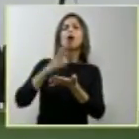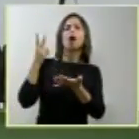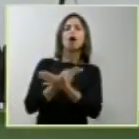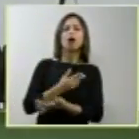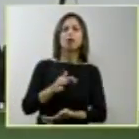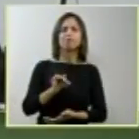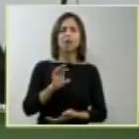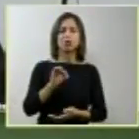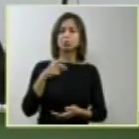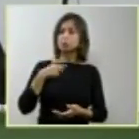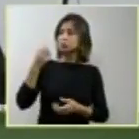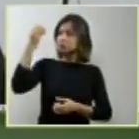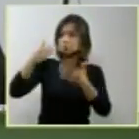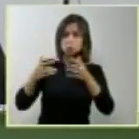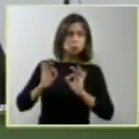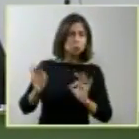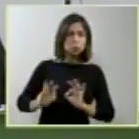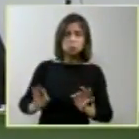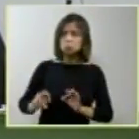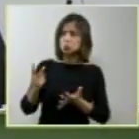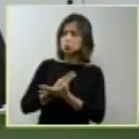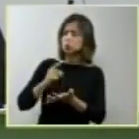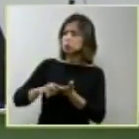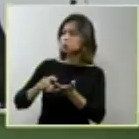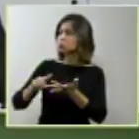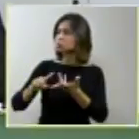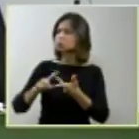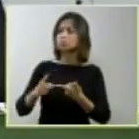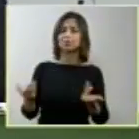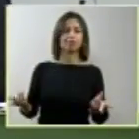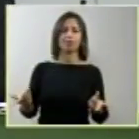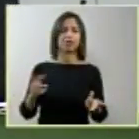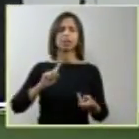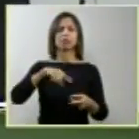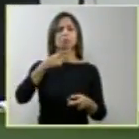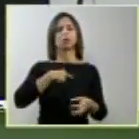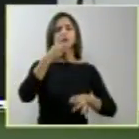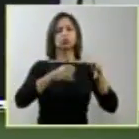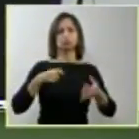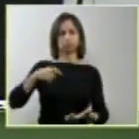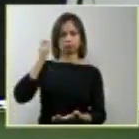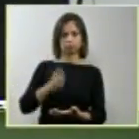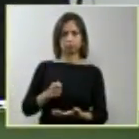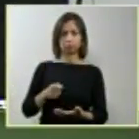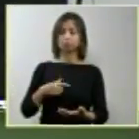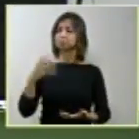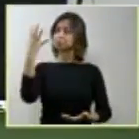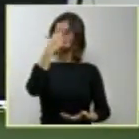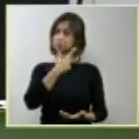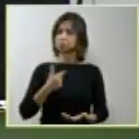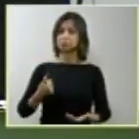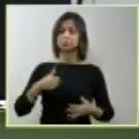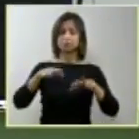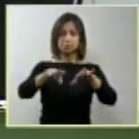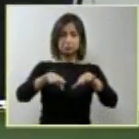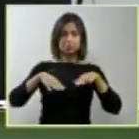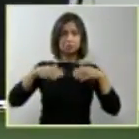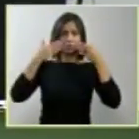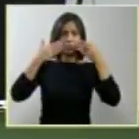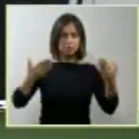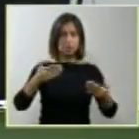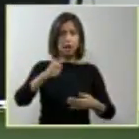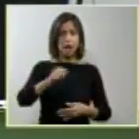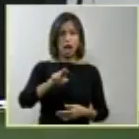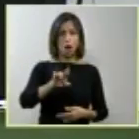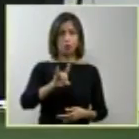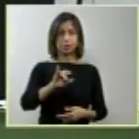há julgamento após esta audiência pública. E a beleza da audiência pública está justamente